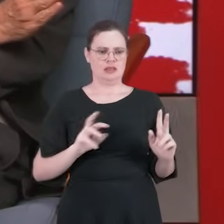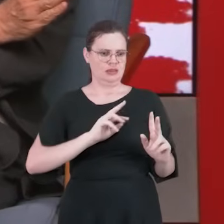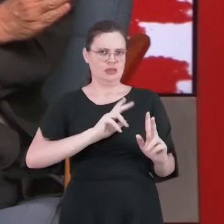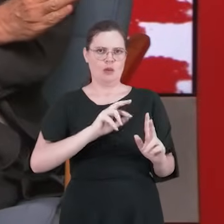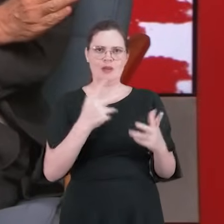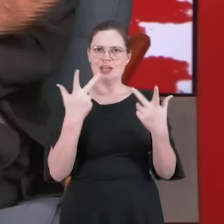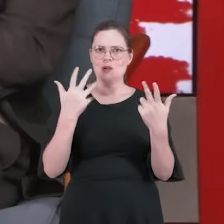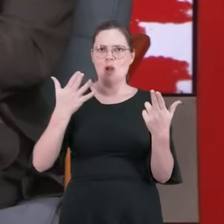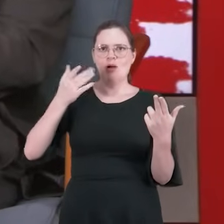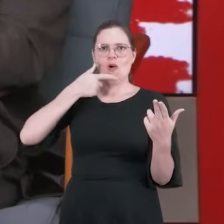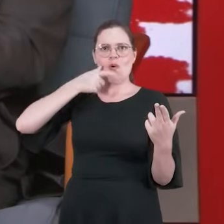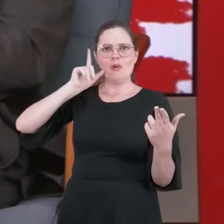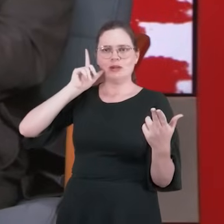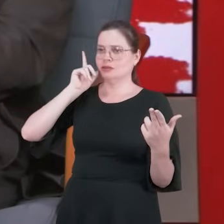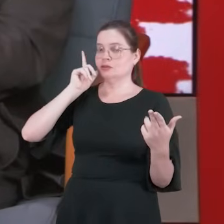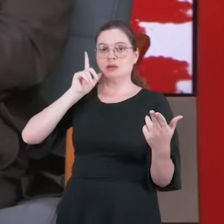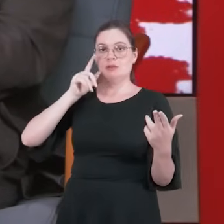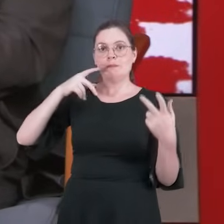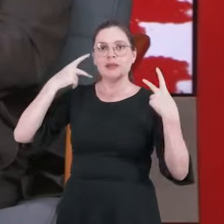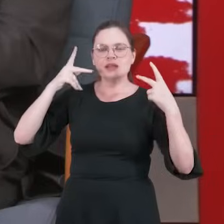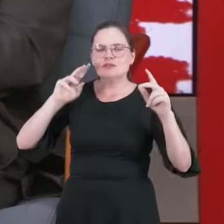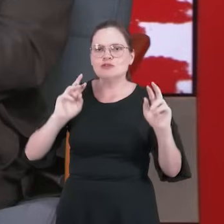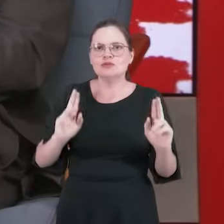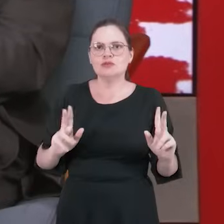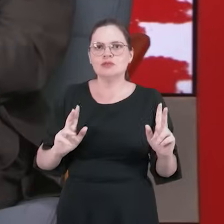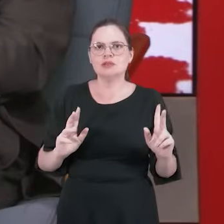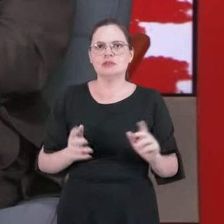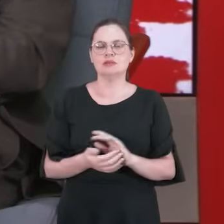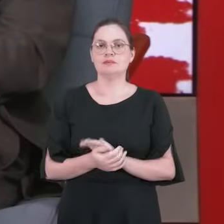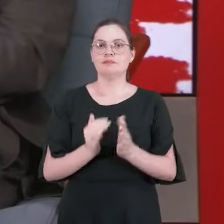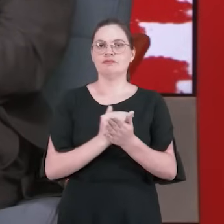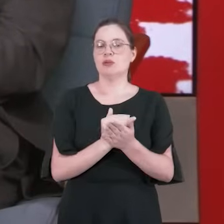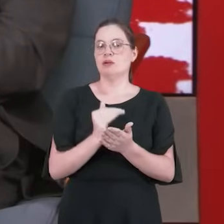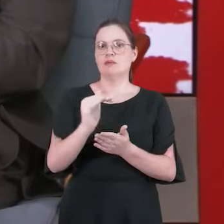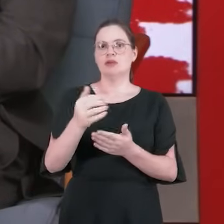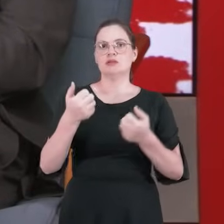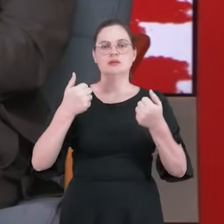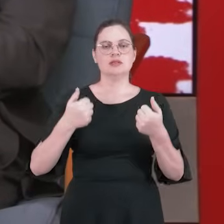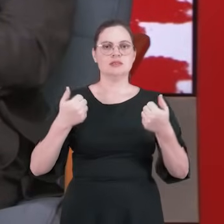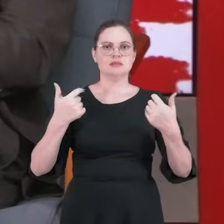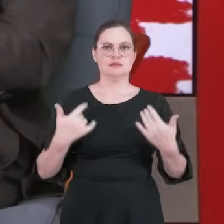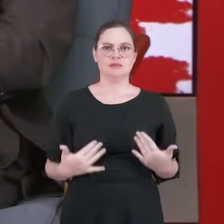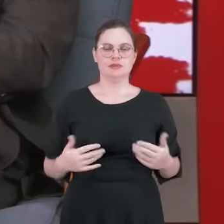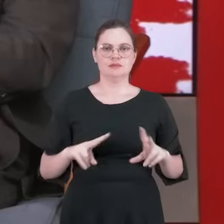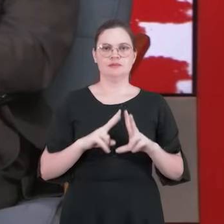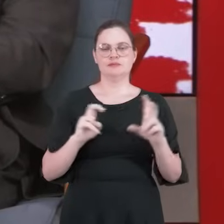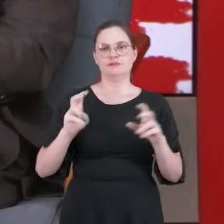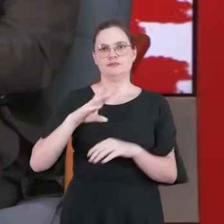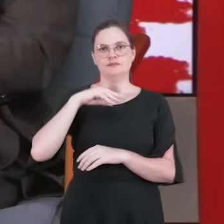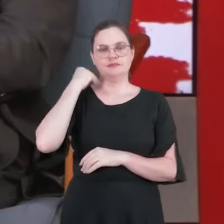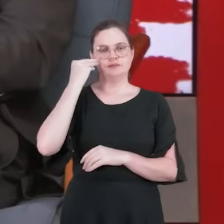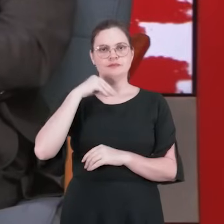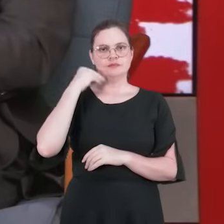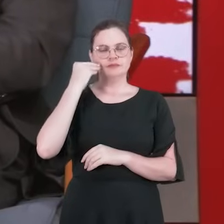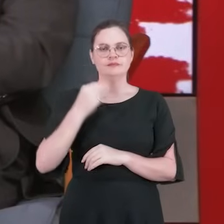da mensagem do dia anterior. Ele começou a falar aquela experiência,